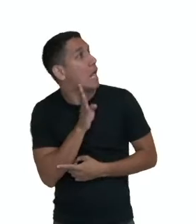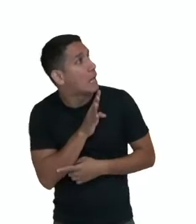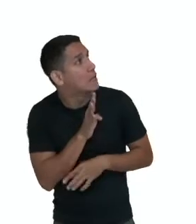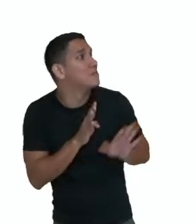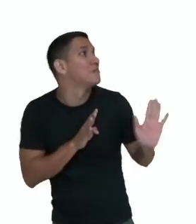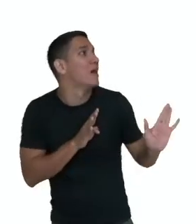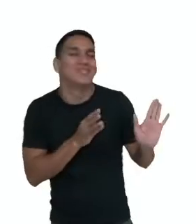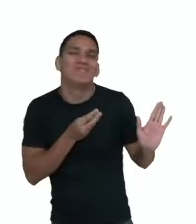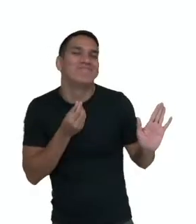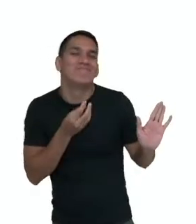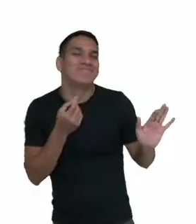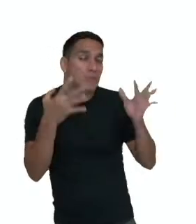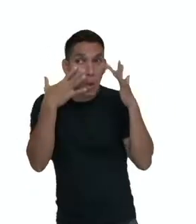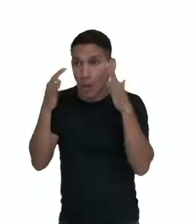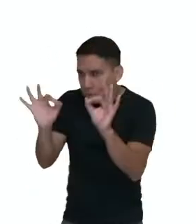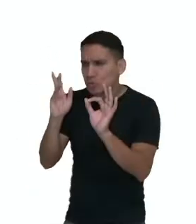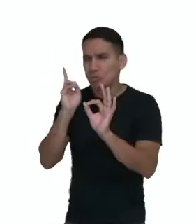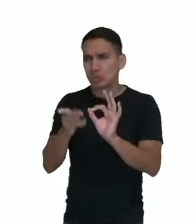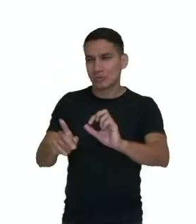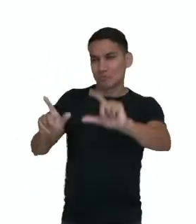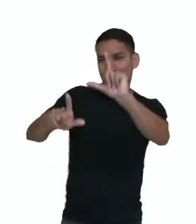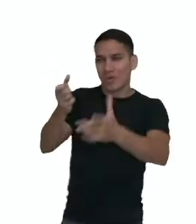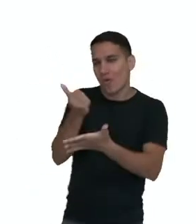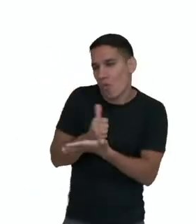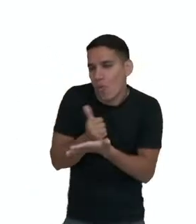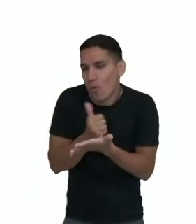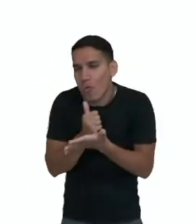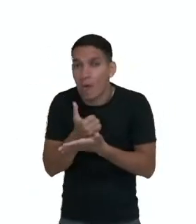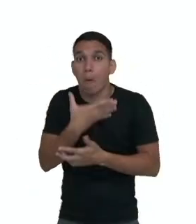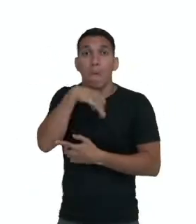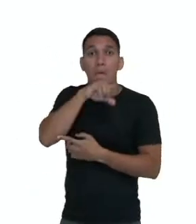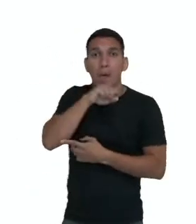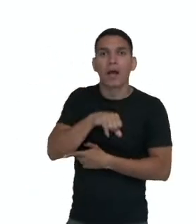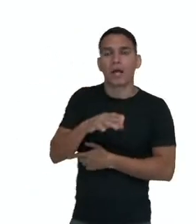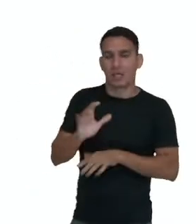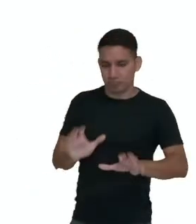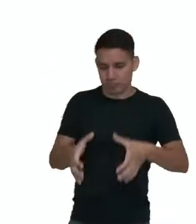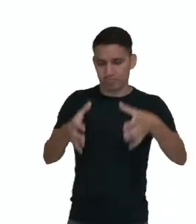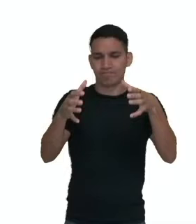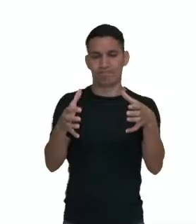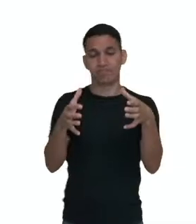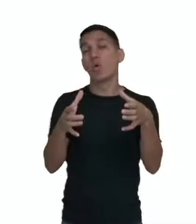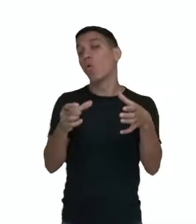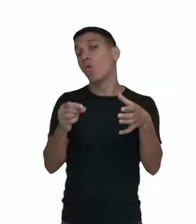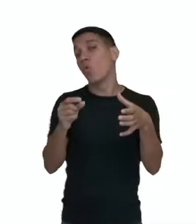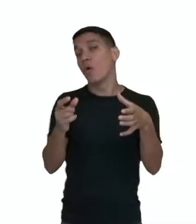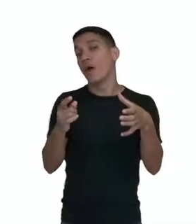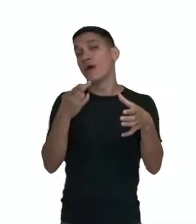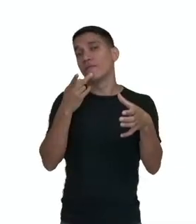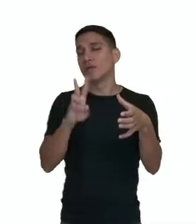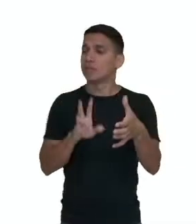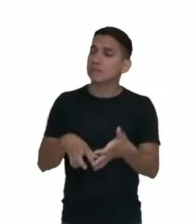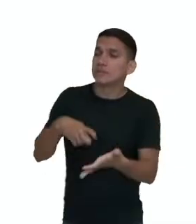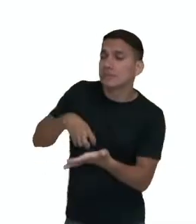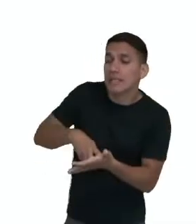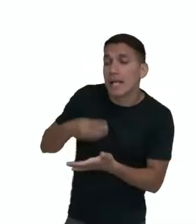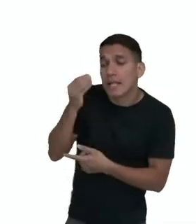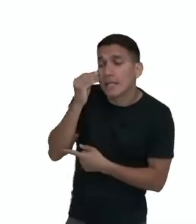mas não desviou os olhos da tela. O pai segurou a bola com as mãos e a cheirou,